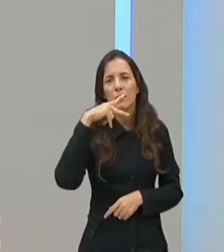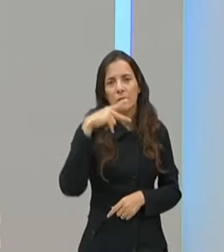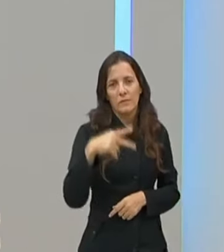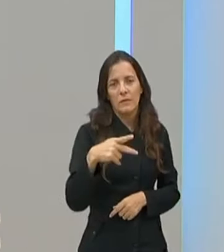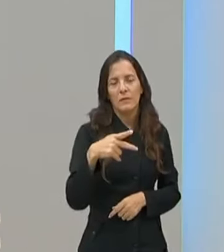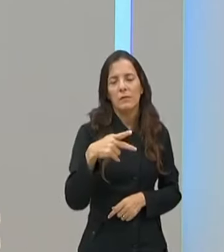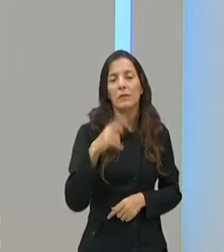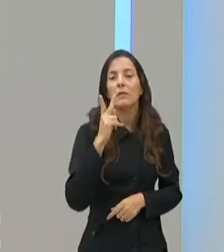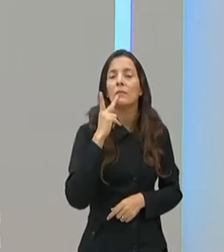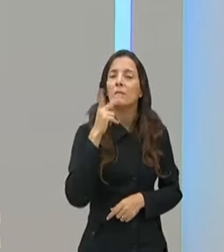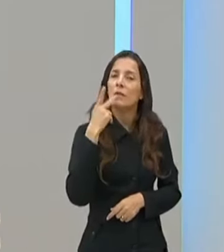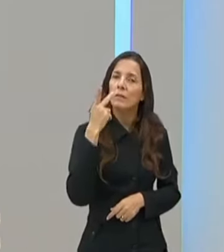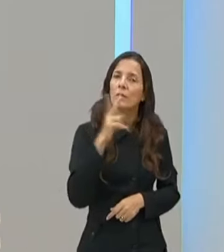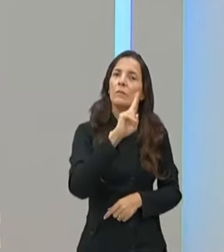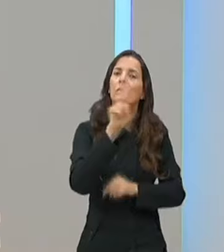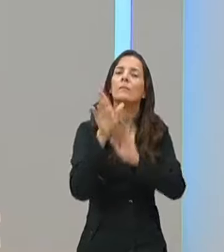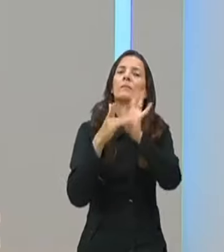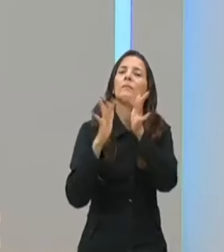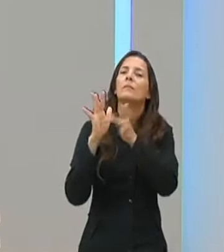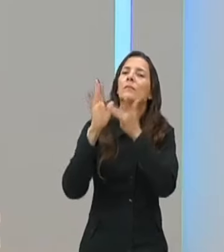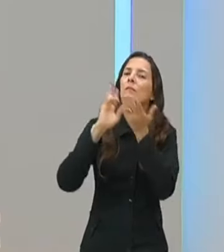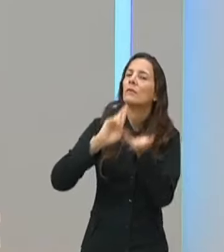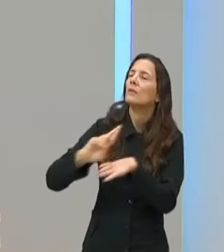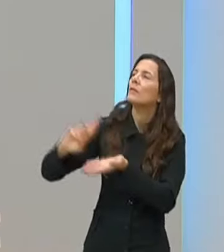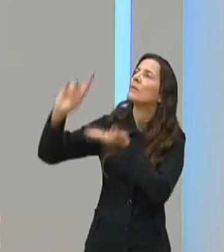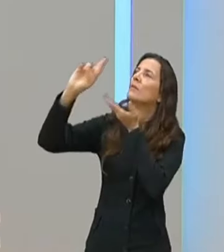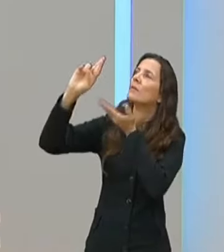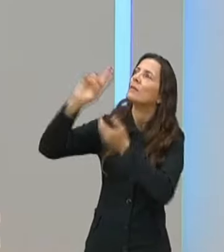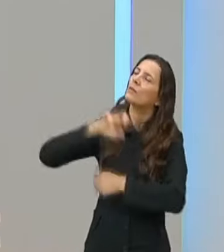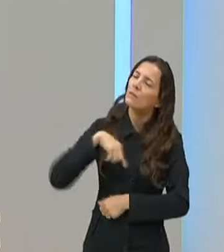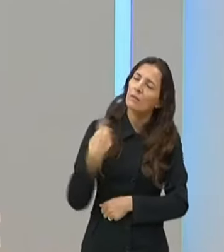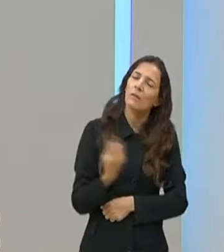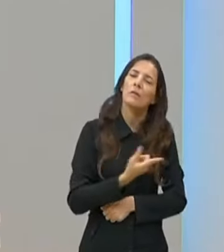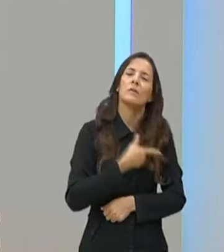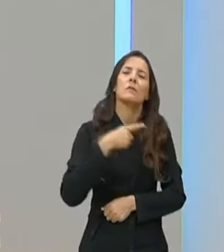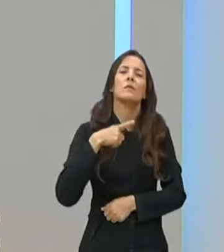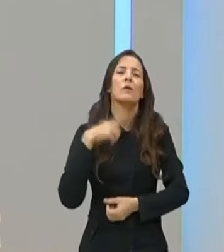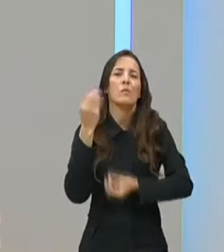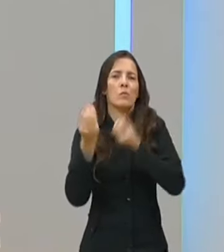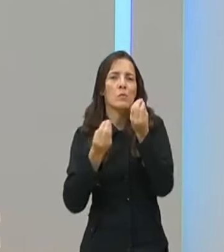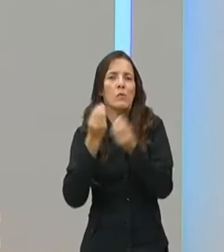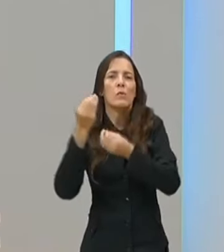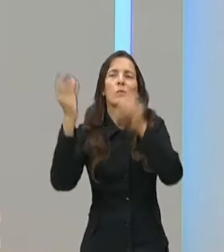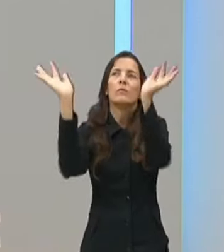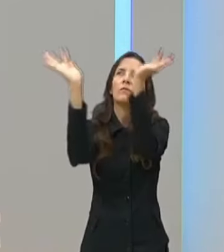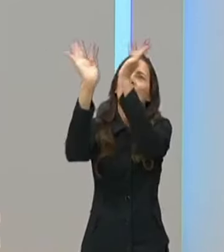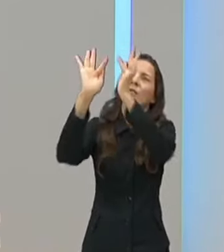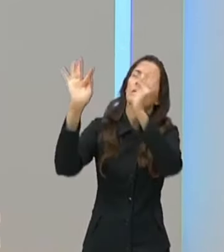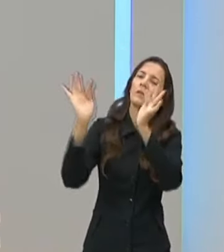do Senhor. Eis que temos por bem-aventurados os que sofreram. Ouvistes qual foi